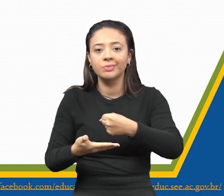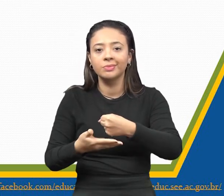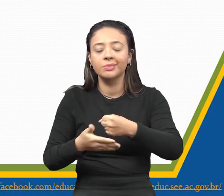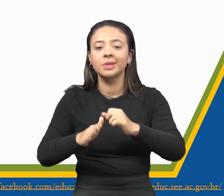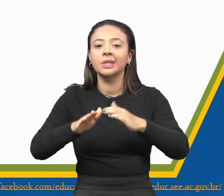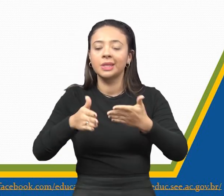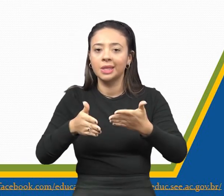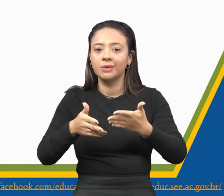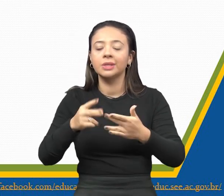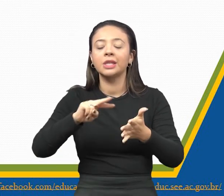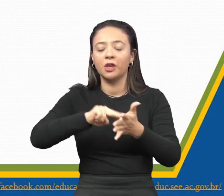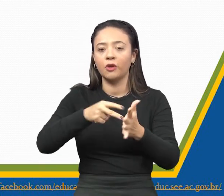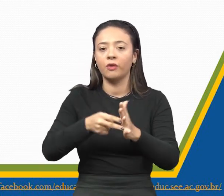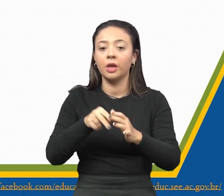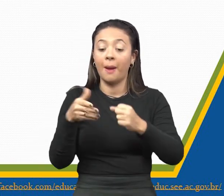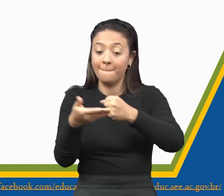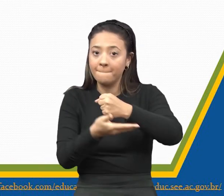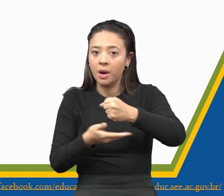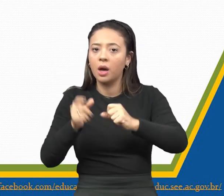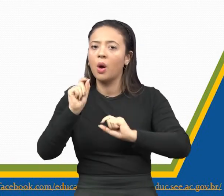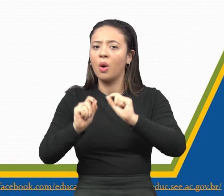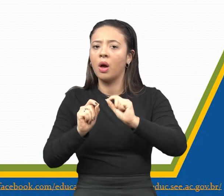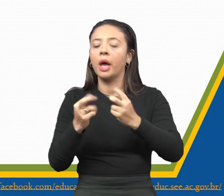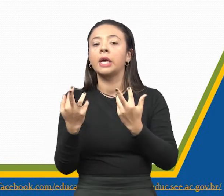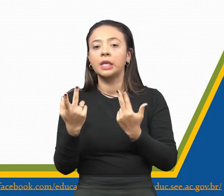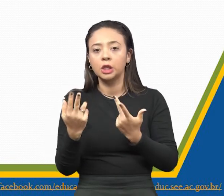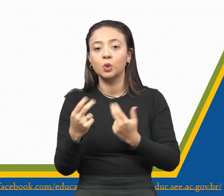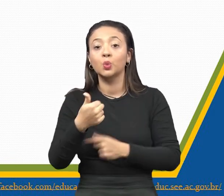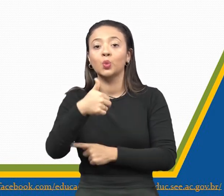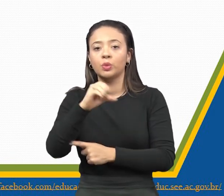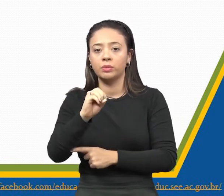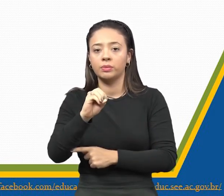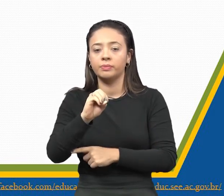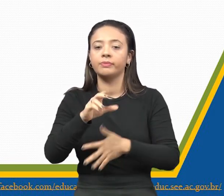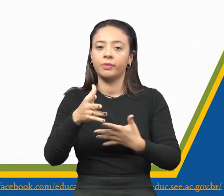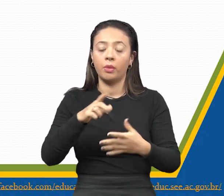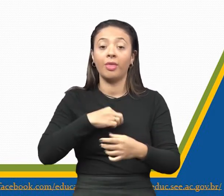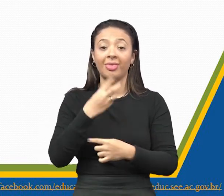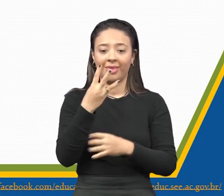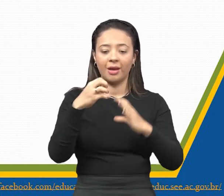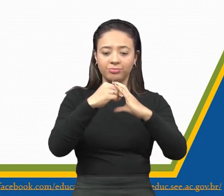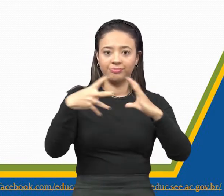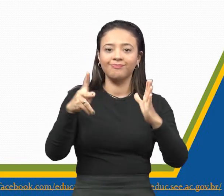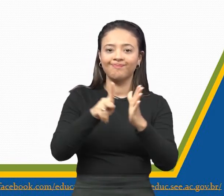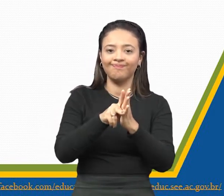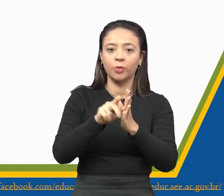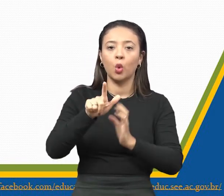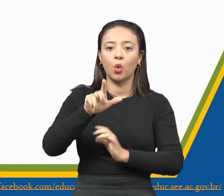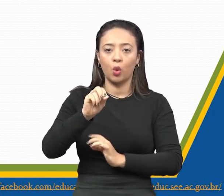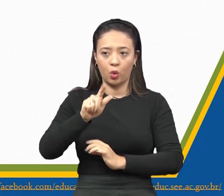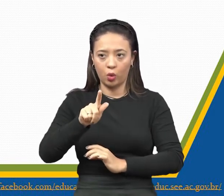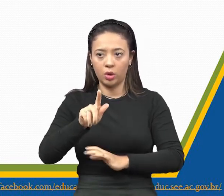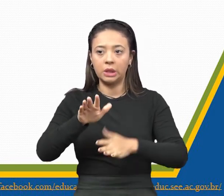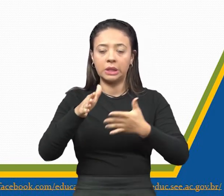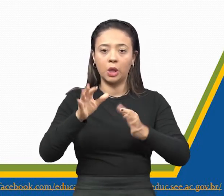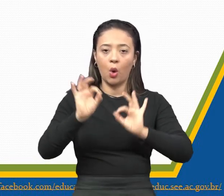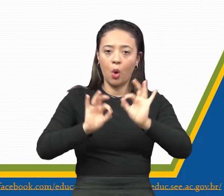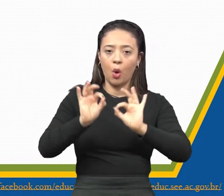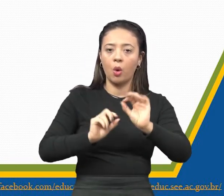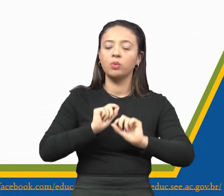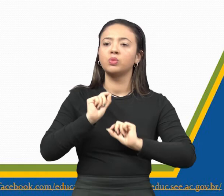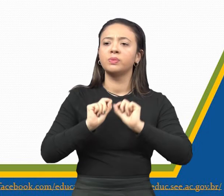que o valor dessa base é igual a 10. Aplicando essas 3 propriedades, nós vamos chegar aí a